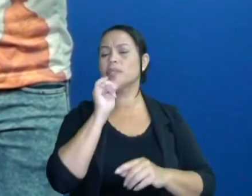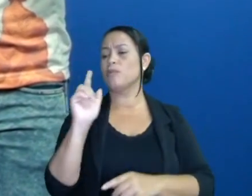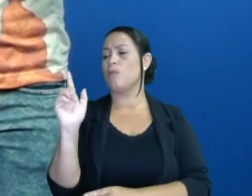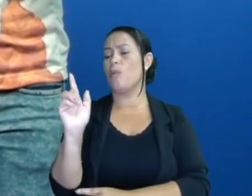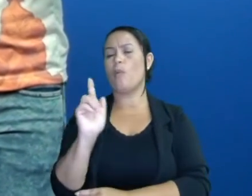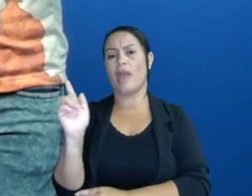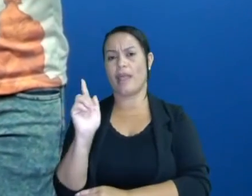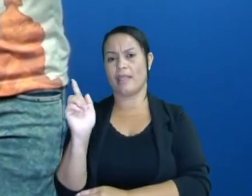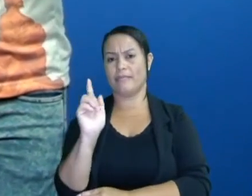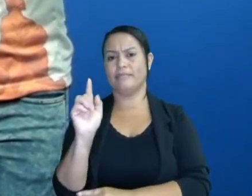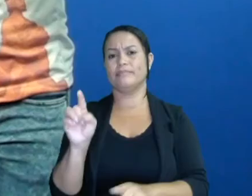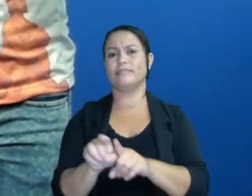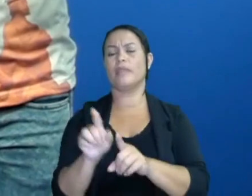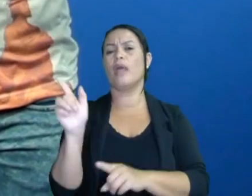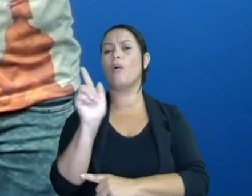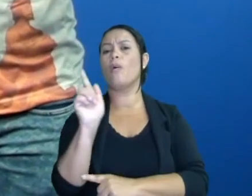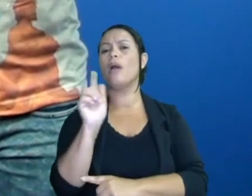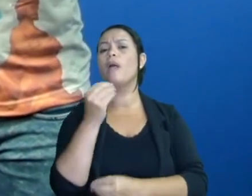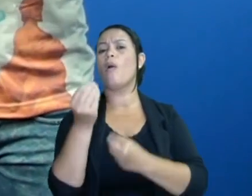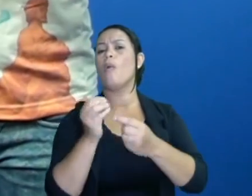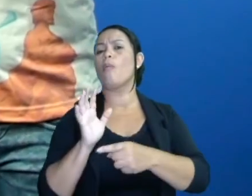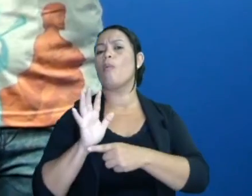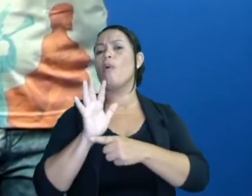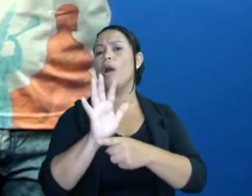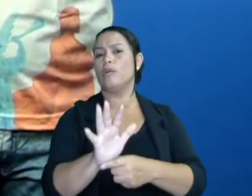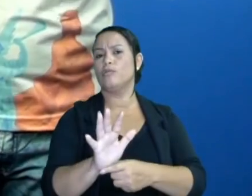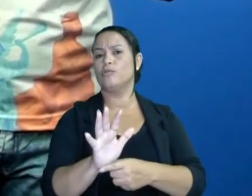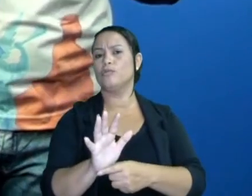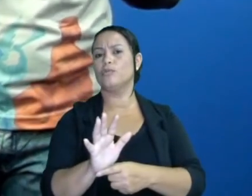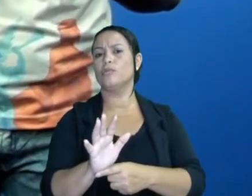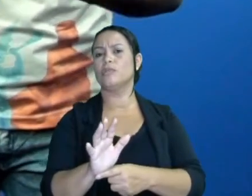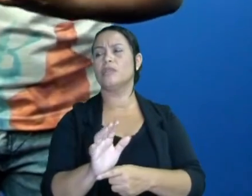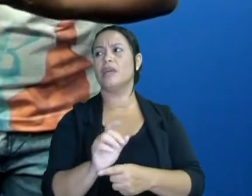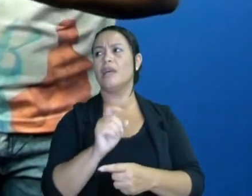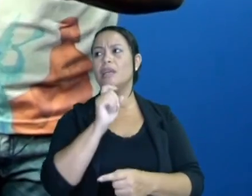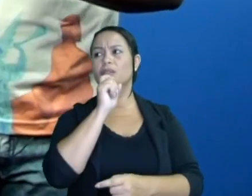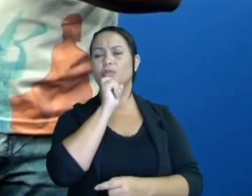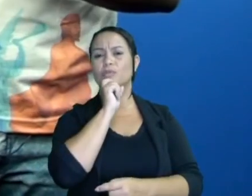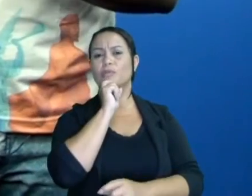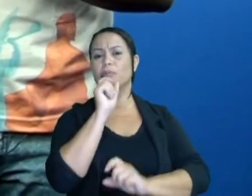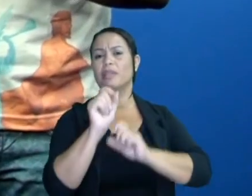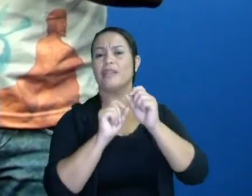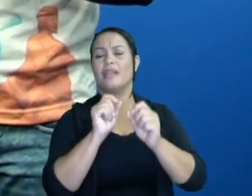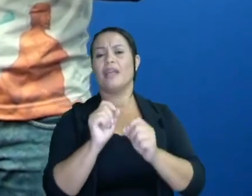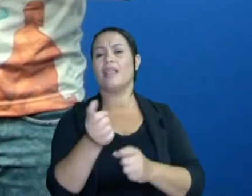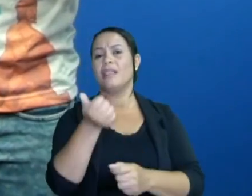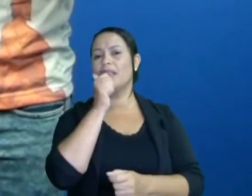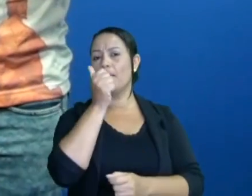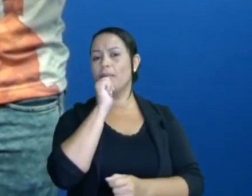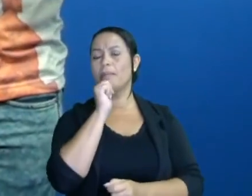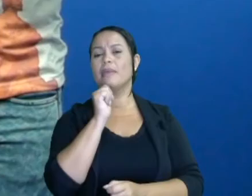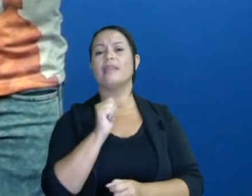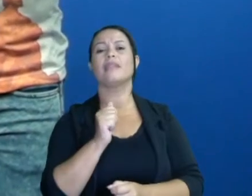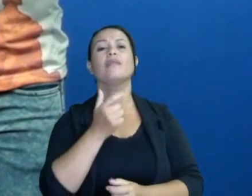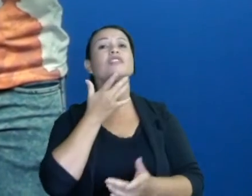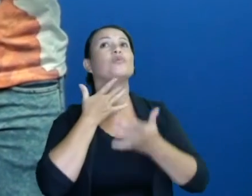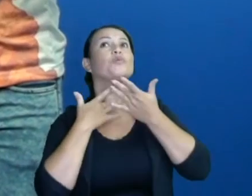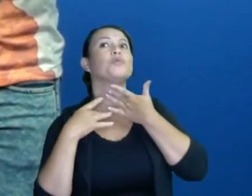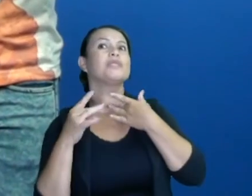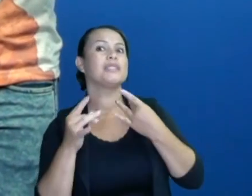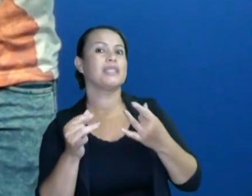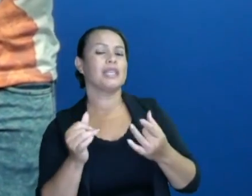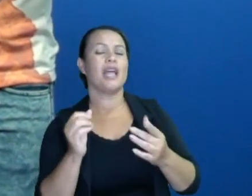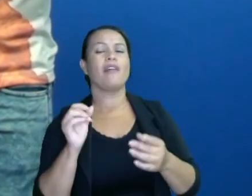refrigerante, que ele auxilia no esfriamento daquela bebida, na sensação para matar nossa sede.